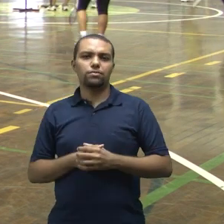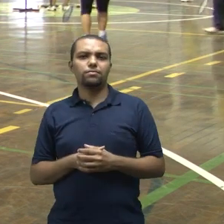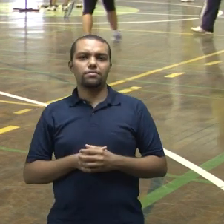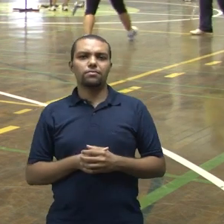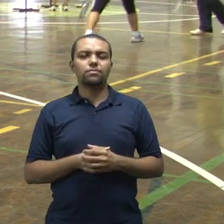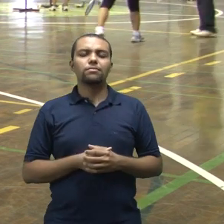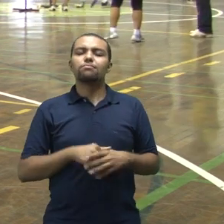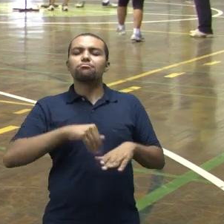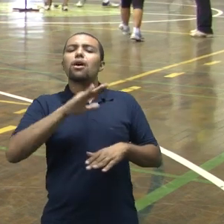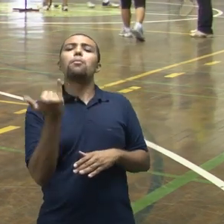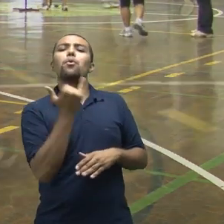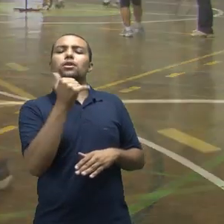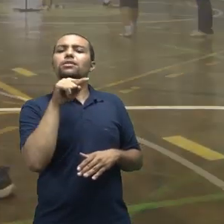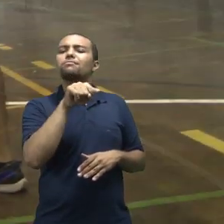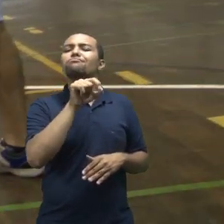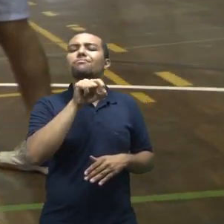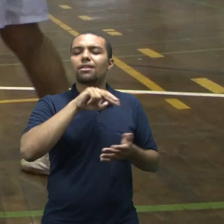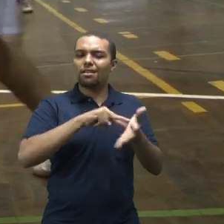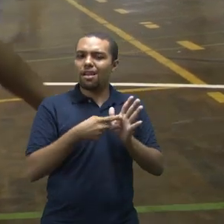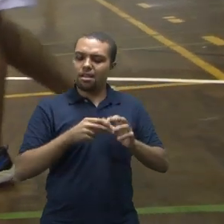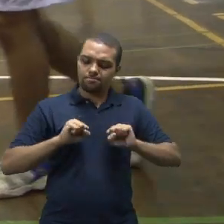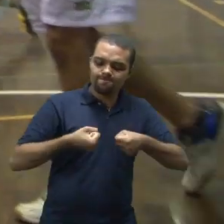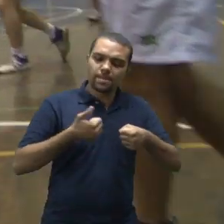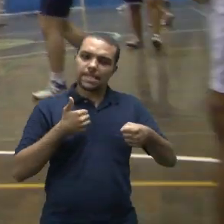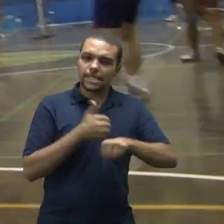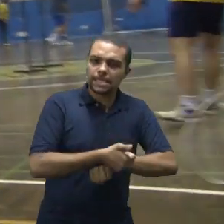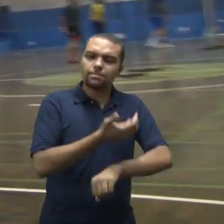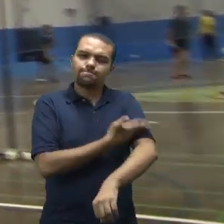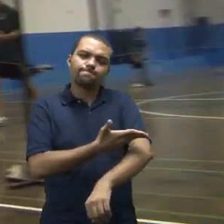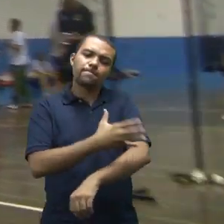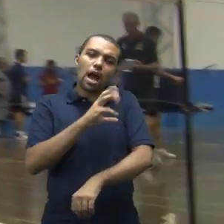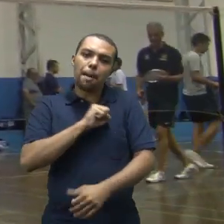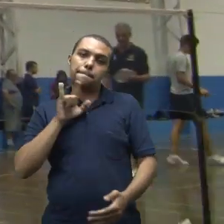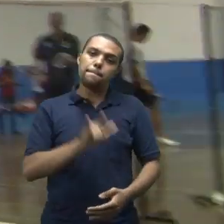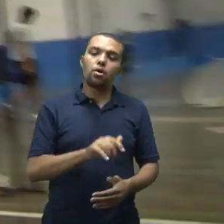nada. O mais importante é muita dedicação, muito treino e ter